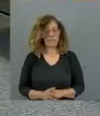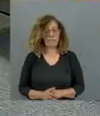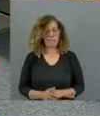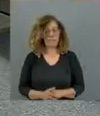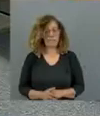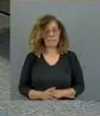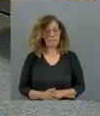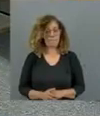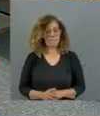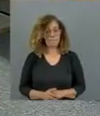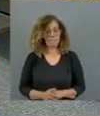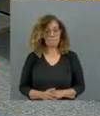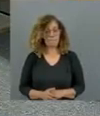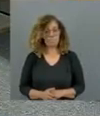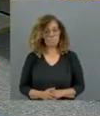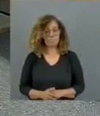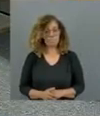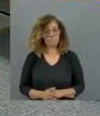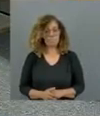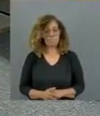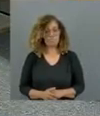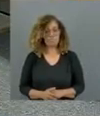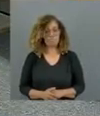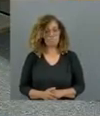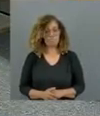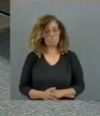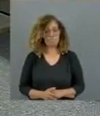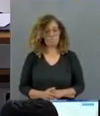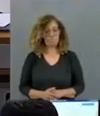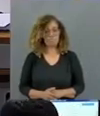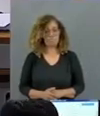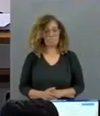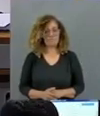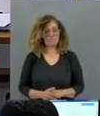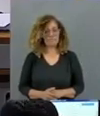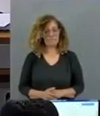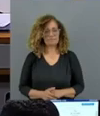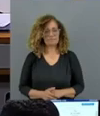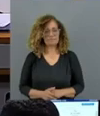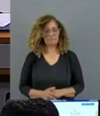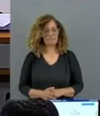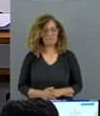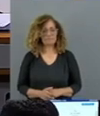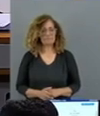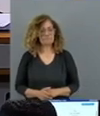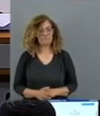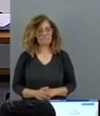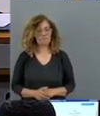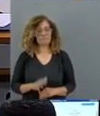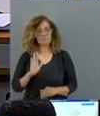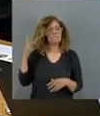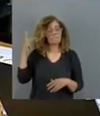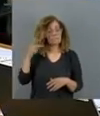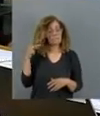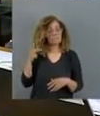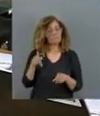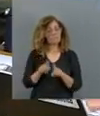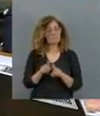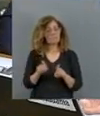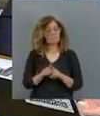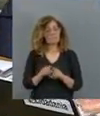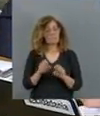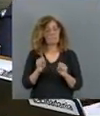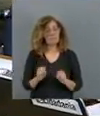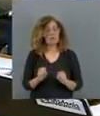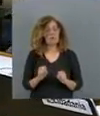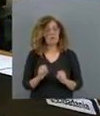A Comissão do Senado aprova projeto que acaba com saída temporária de presos em feriados. Senadores vão